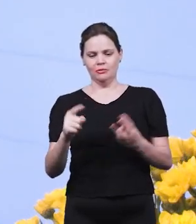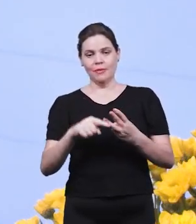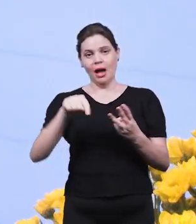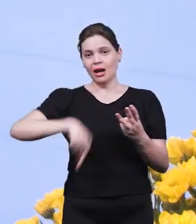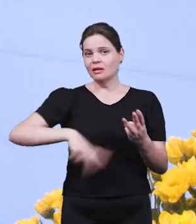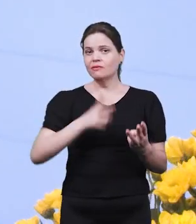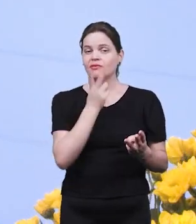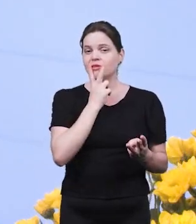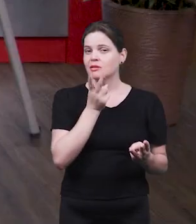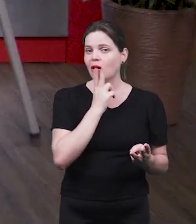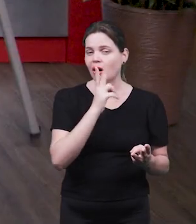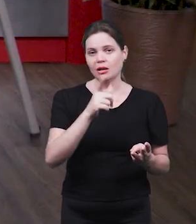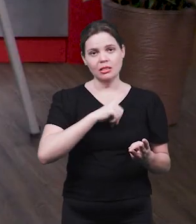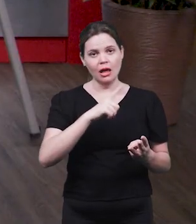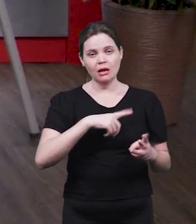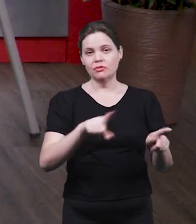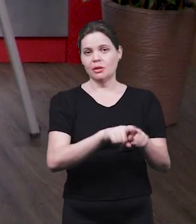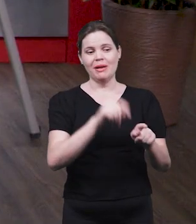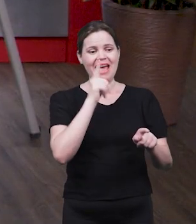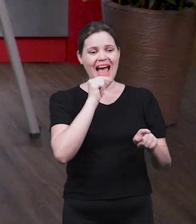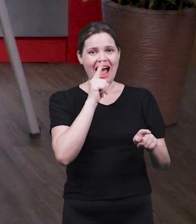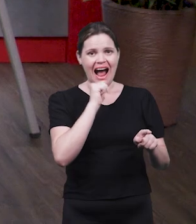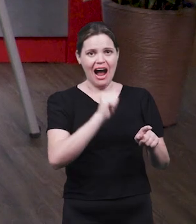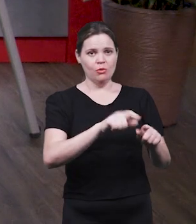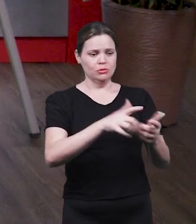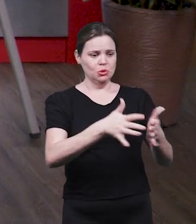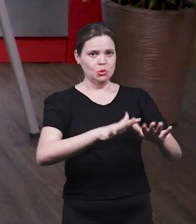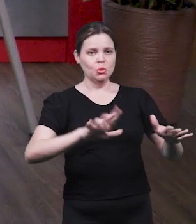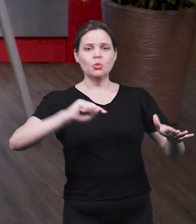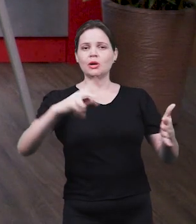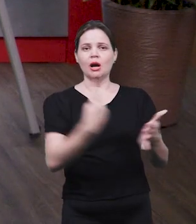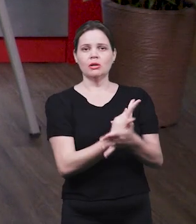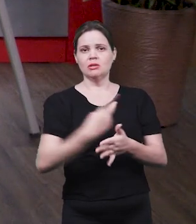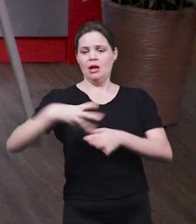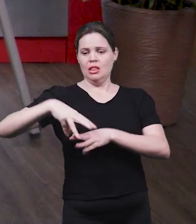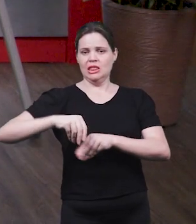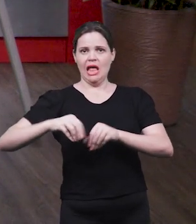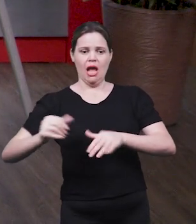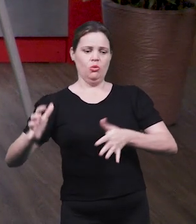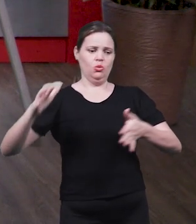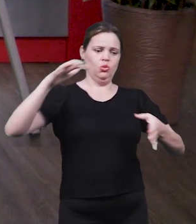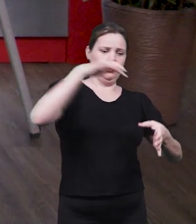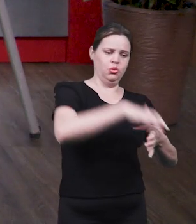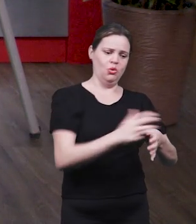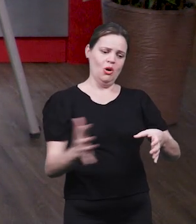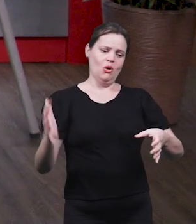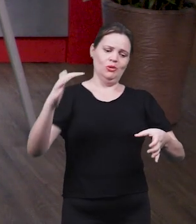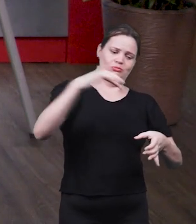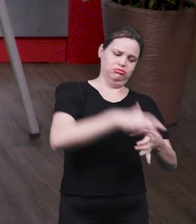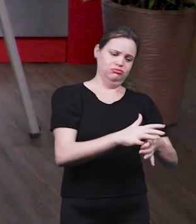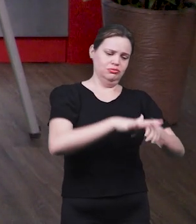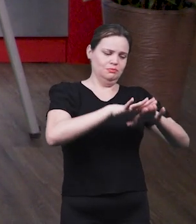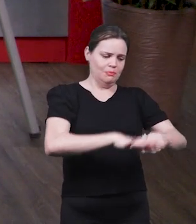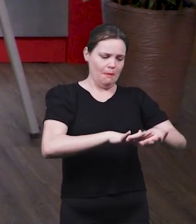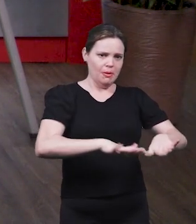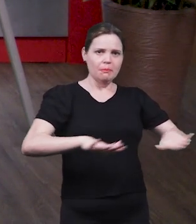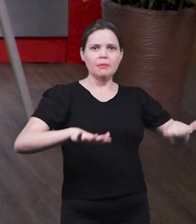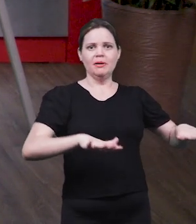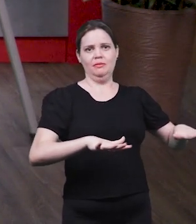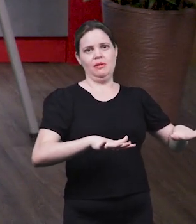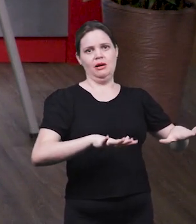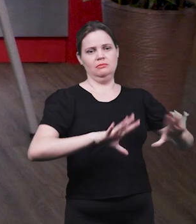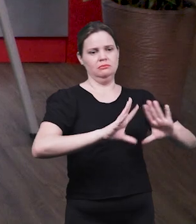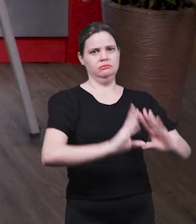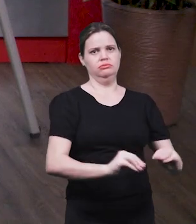Santo, região da Praia do Canto, a Praia do Canto, Enseada do Suá, né? Enseada do Suá, ali, acrescido, quase tudo aforamento.